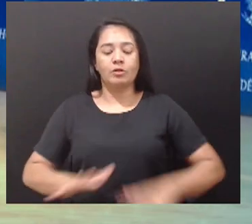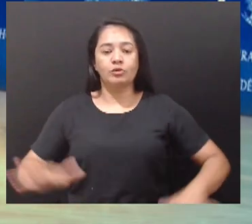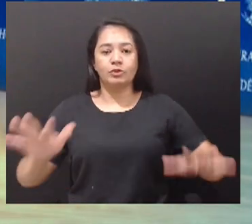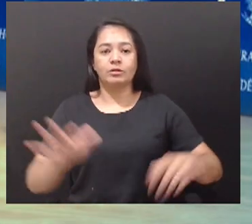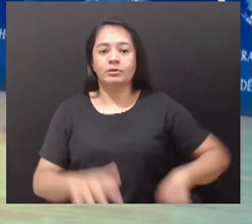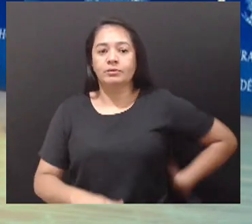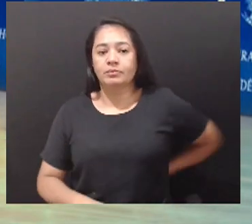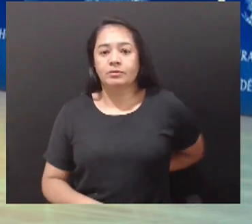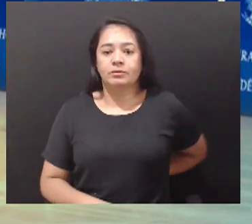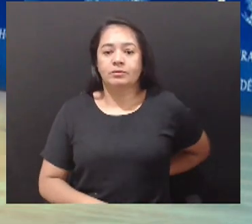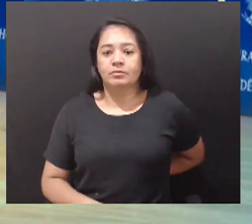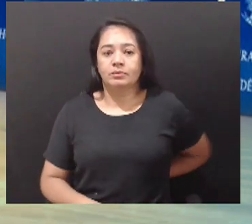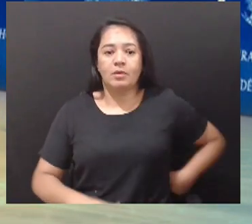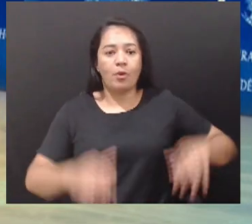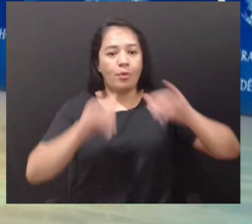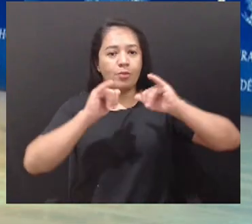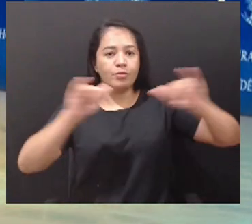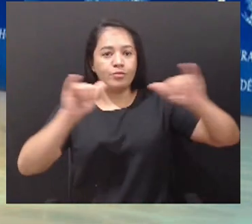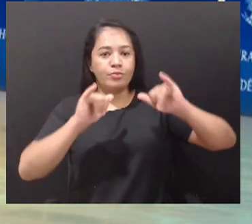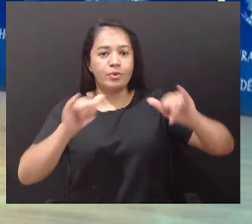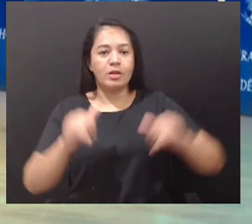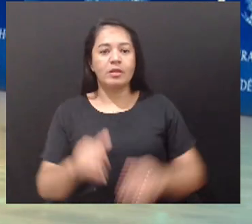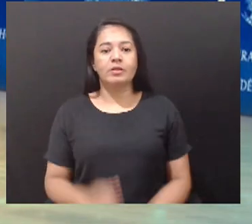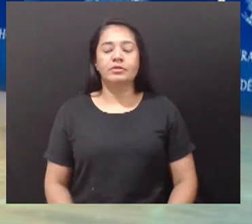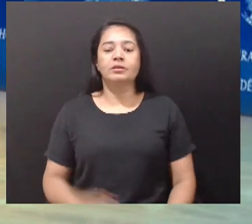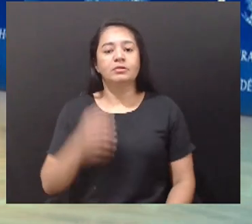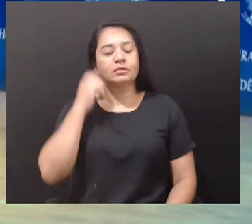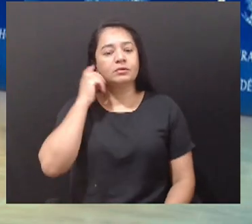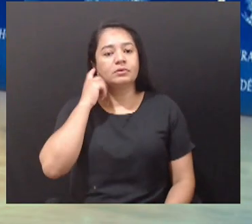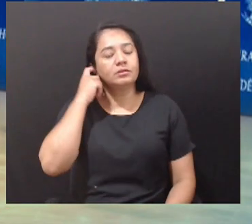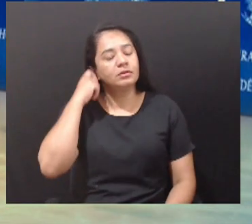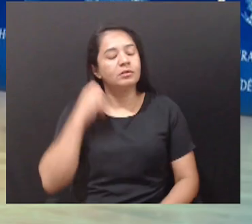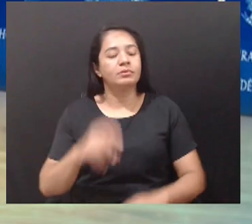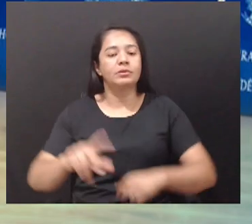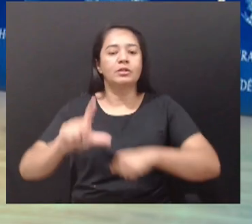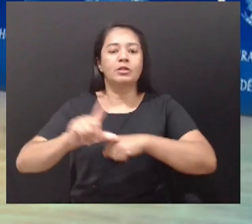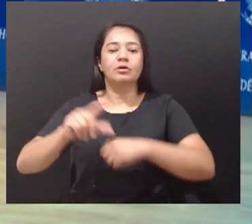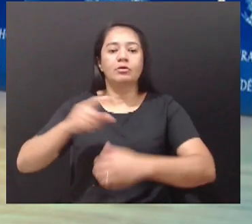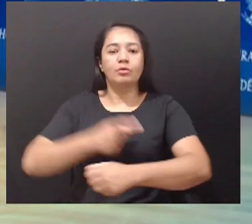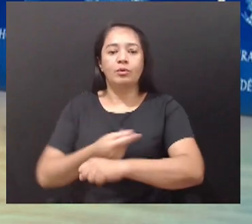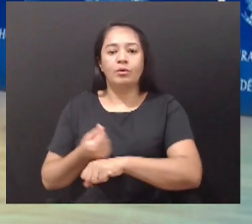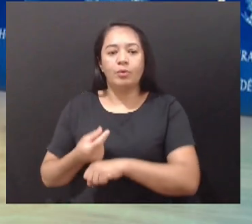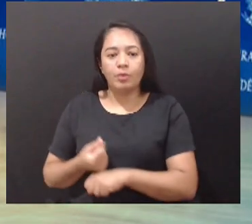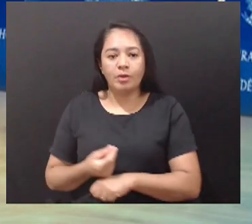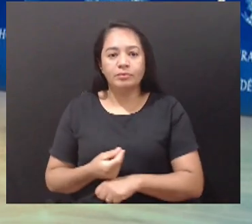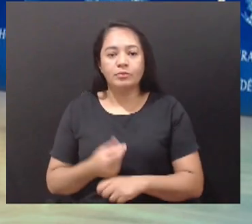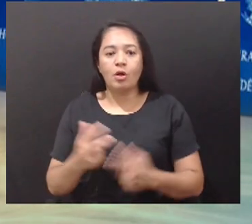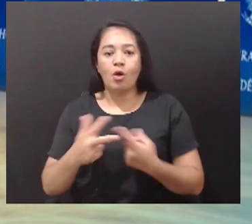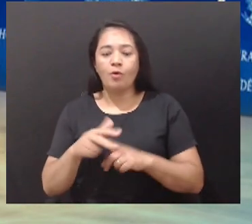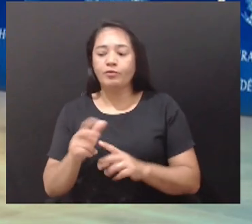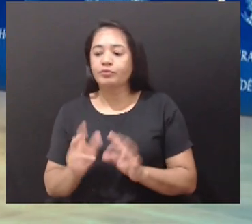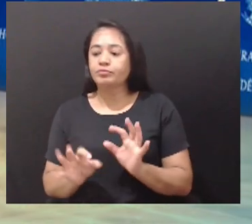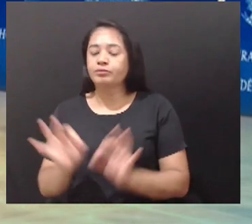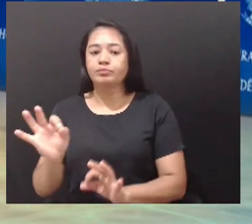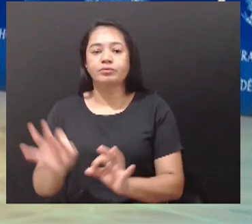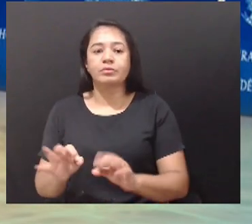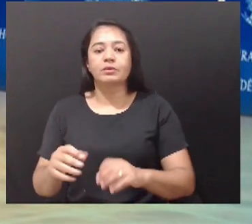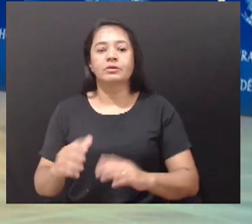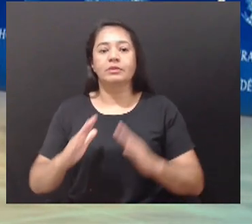mensageiro, operador de caixa, oficial de manutenção, padeiro,